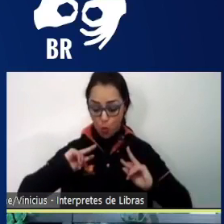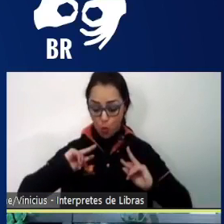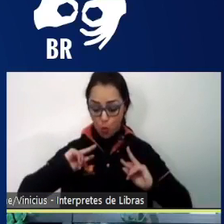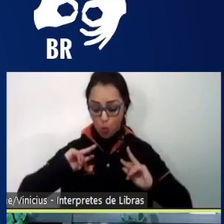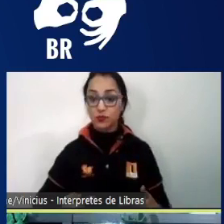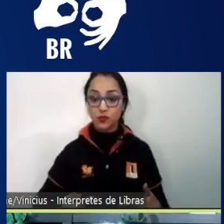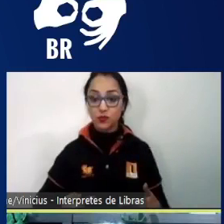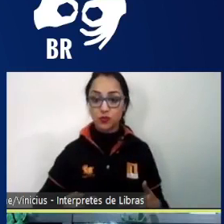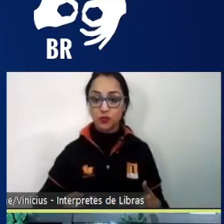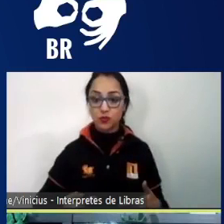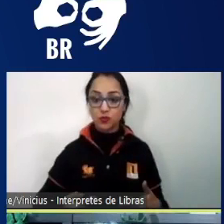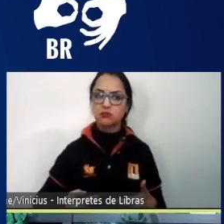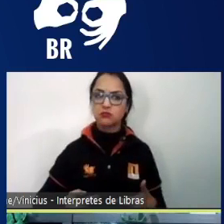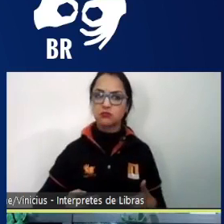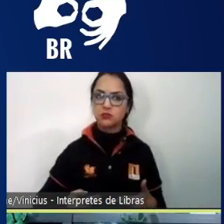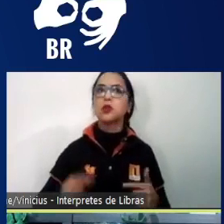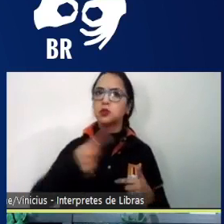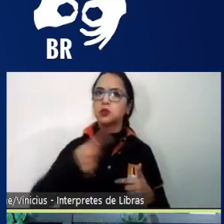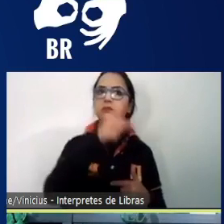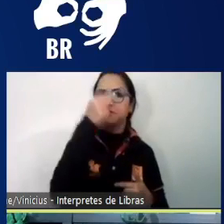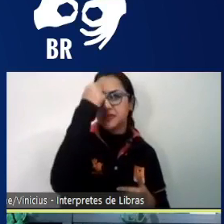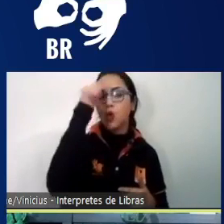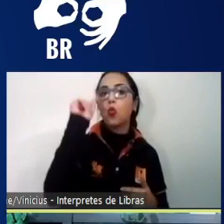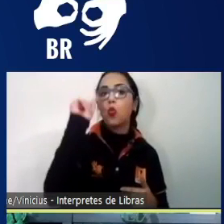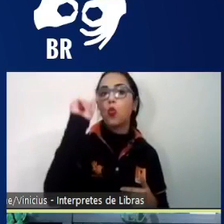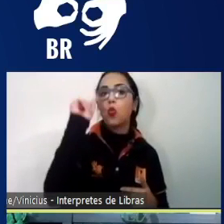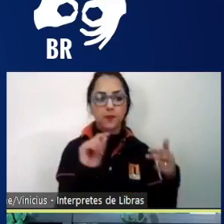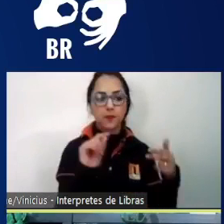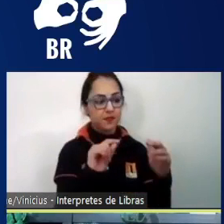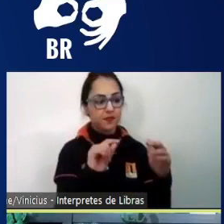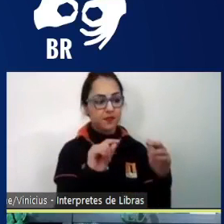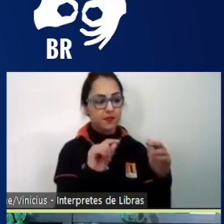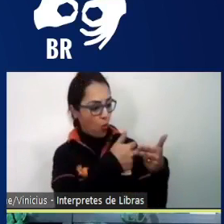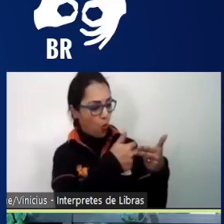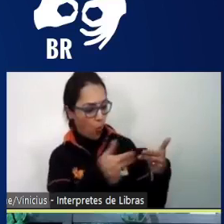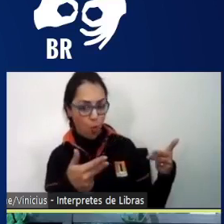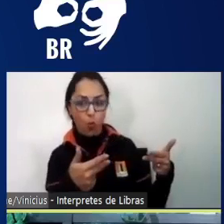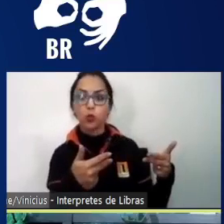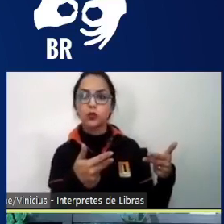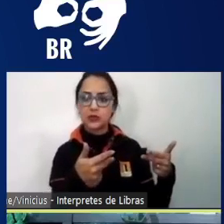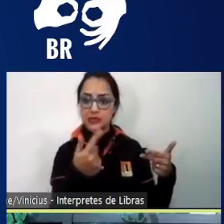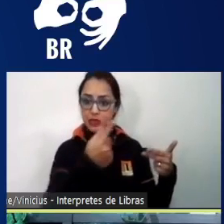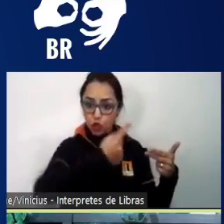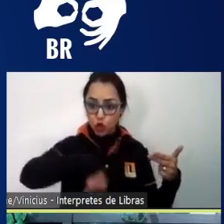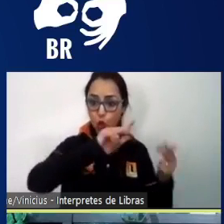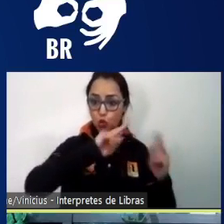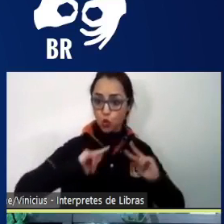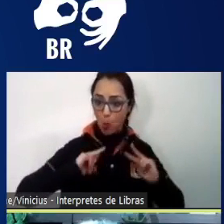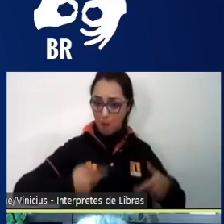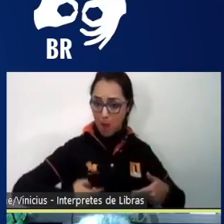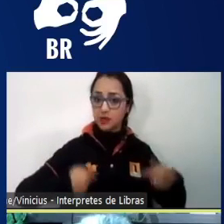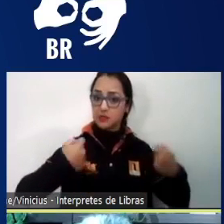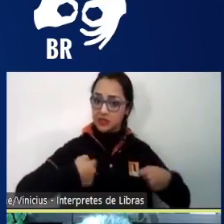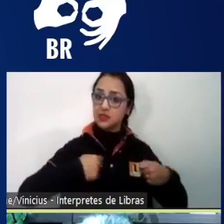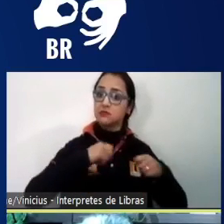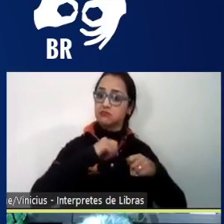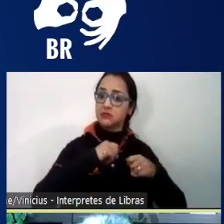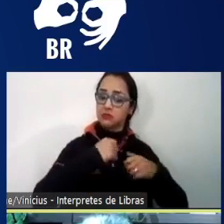de ações que garantam a perpetuação da espécie humana. E, meus